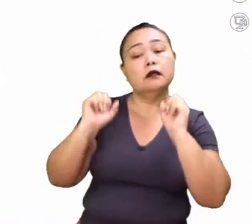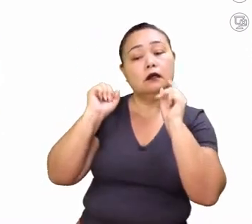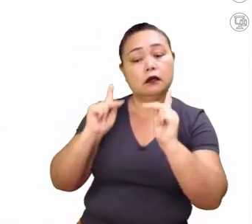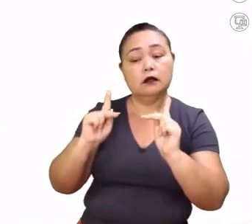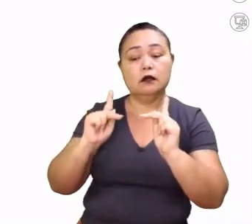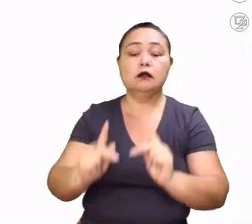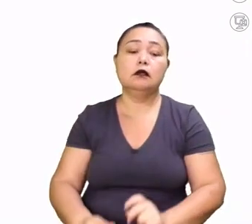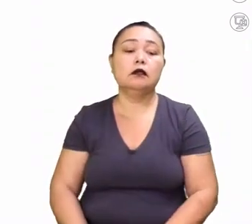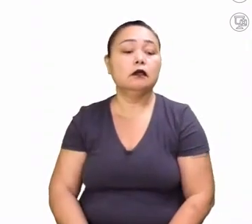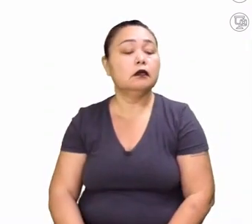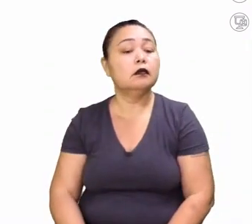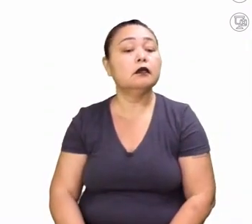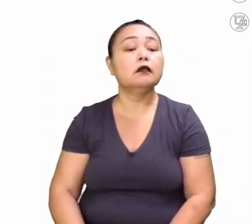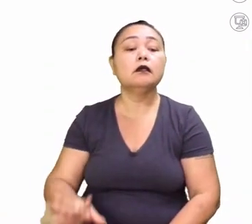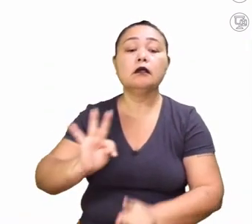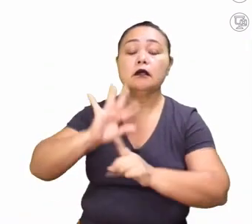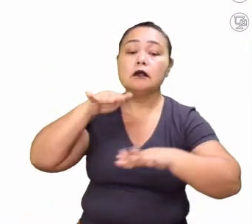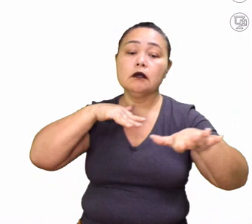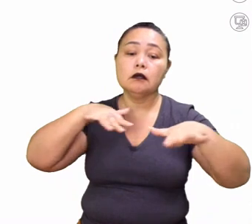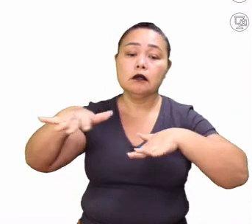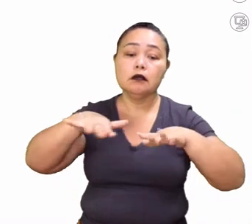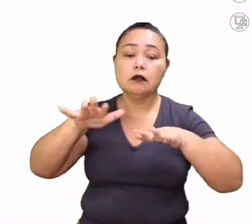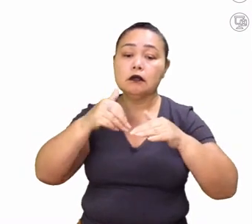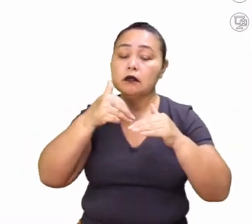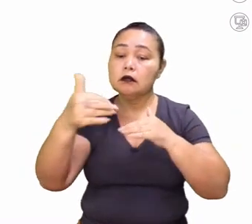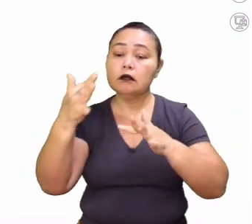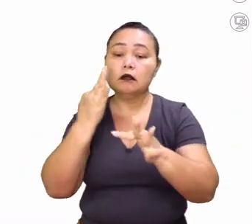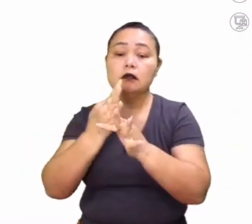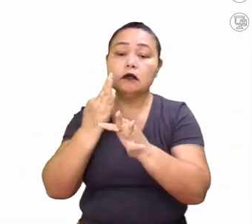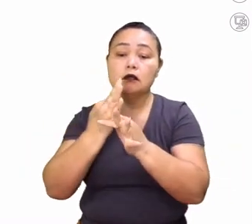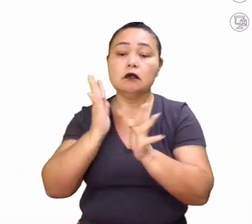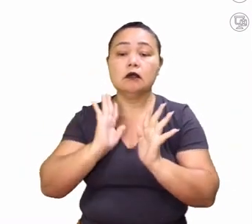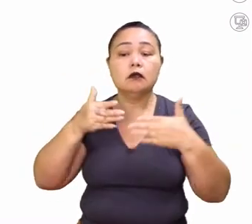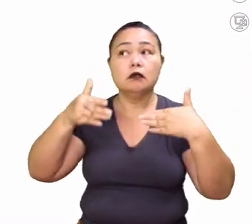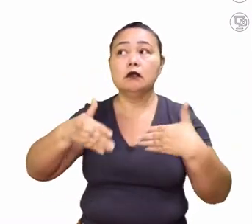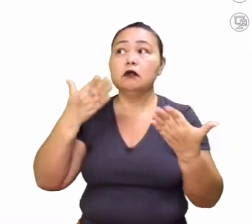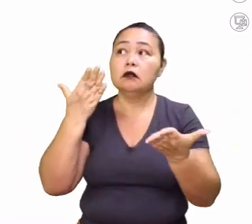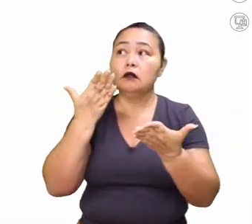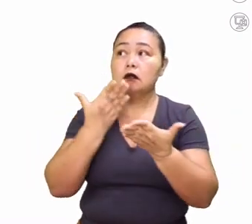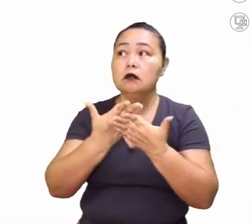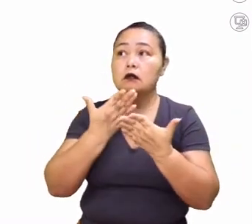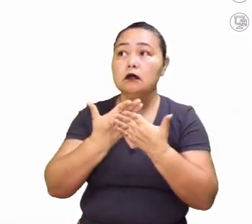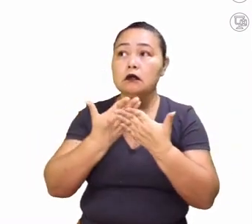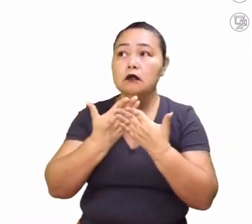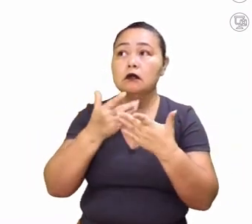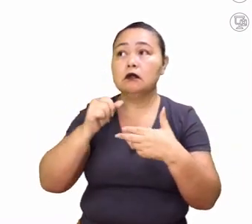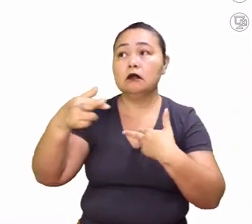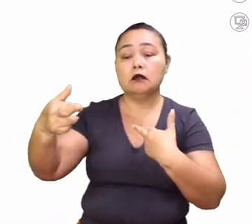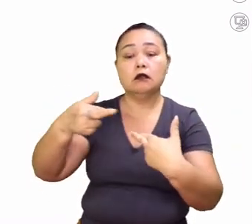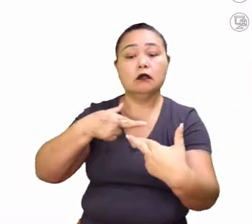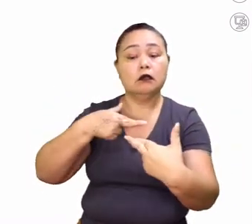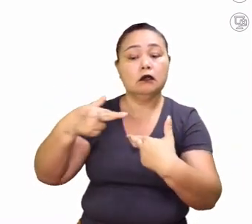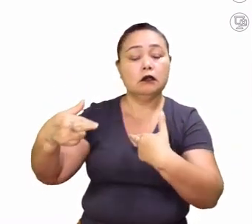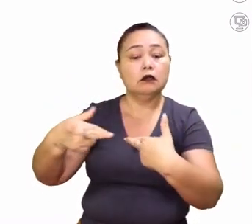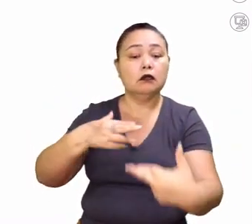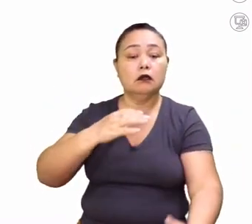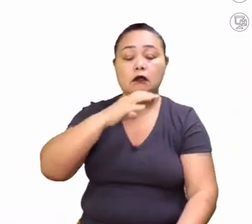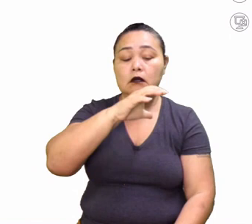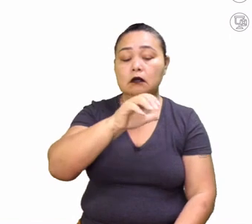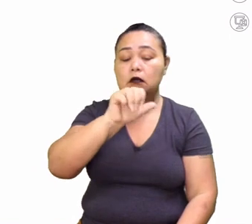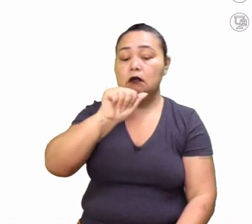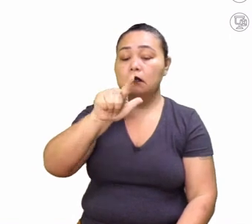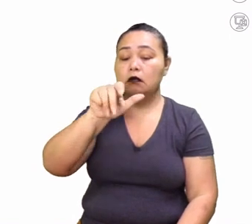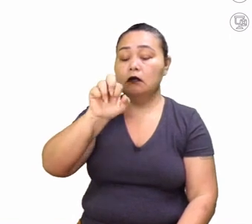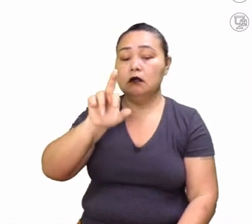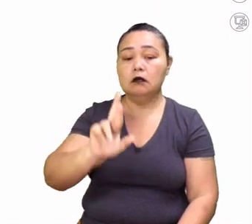Ok a termodinâmica é o ramo da física que se dedica ao estudo das